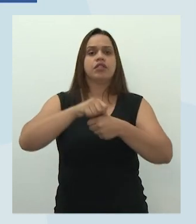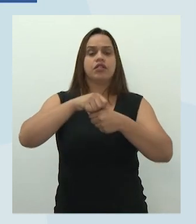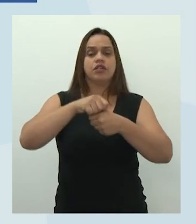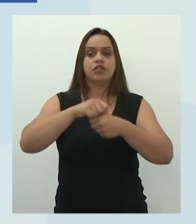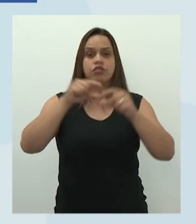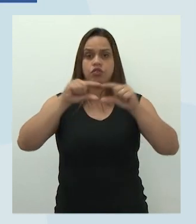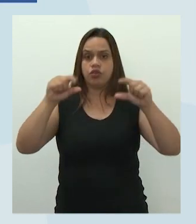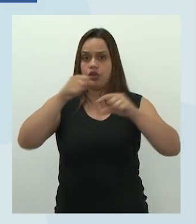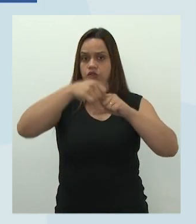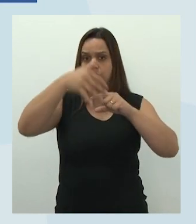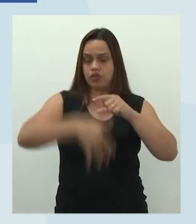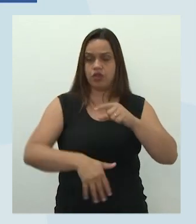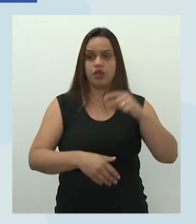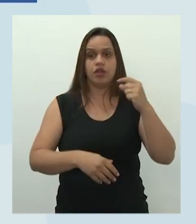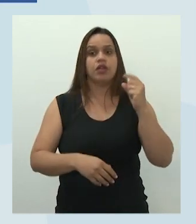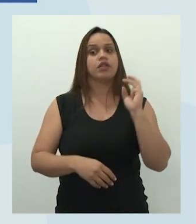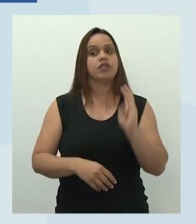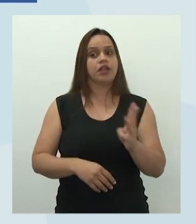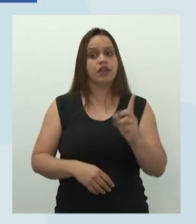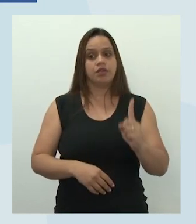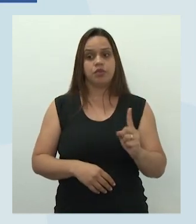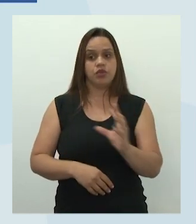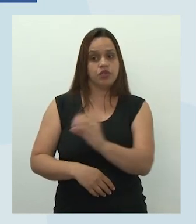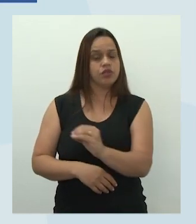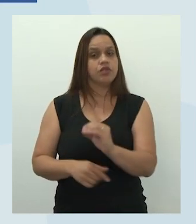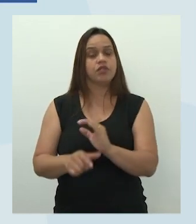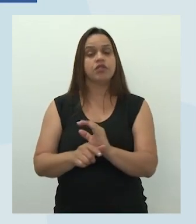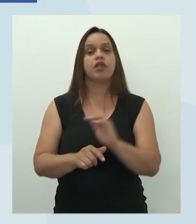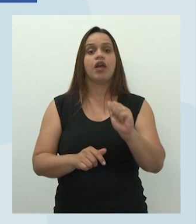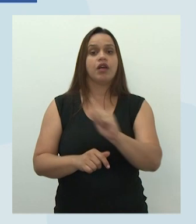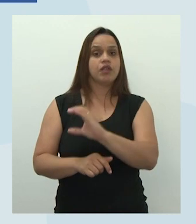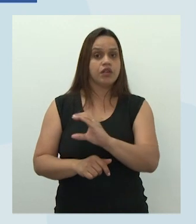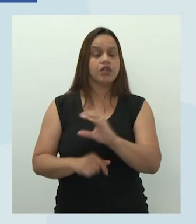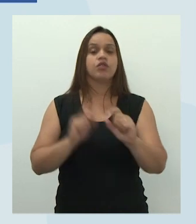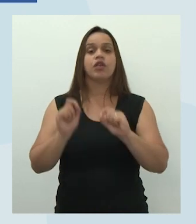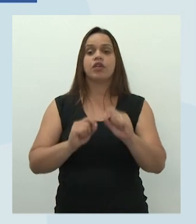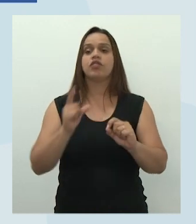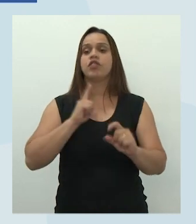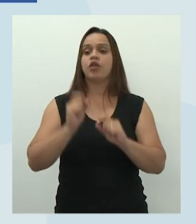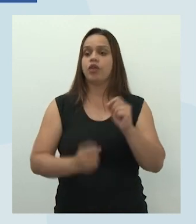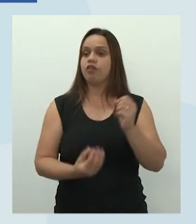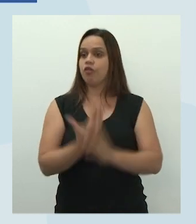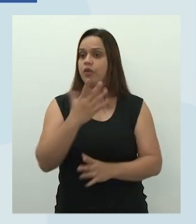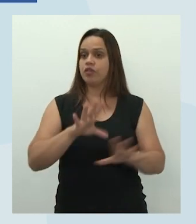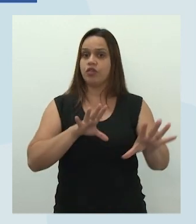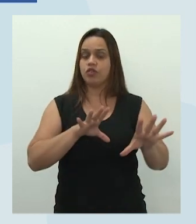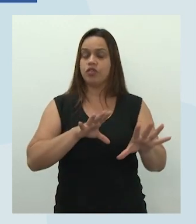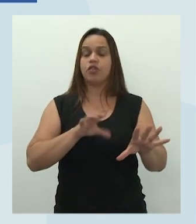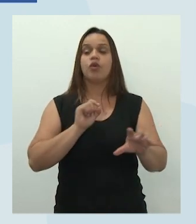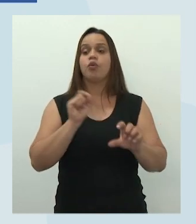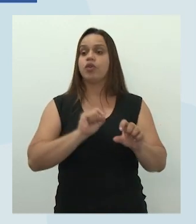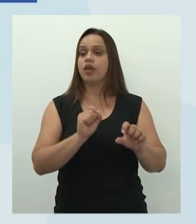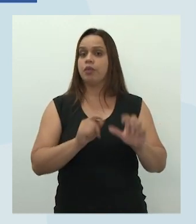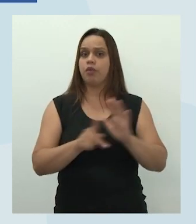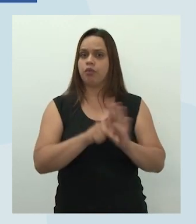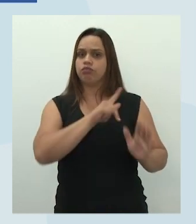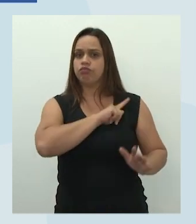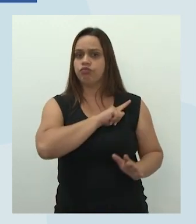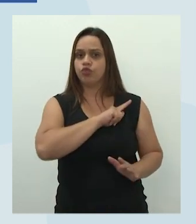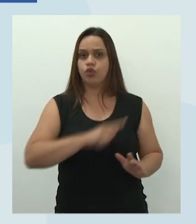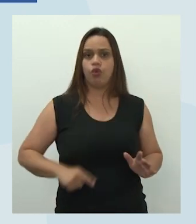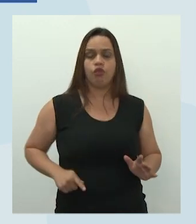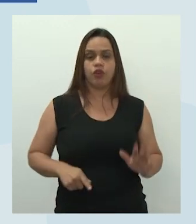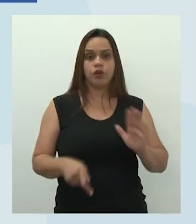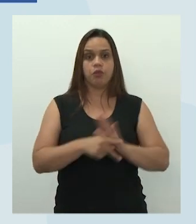a.C., a gente tem a formação aí do governo dos faraós, né? Neste caso